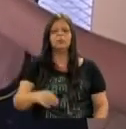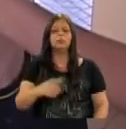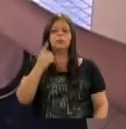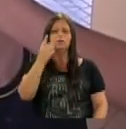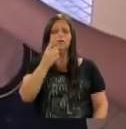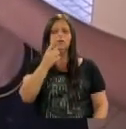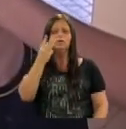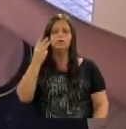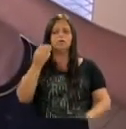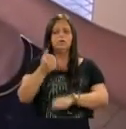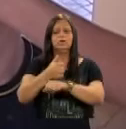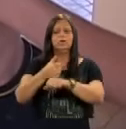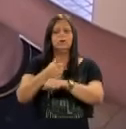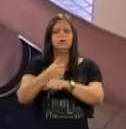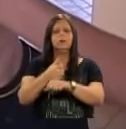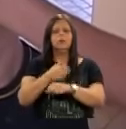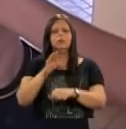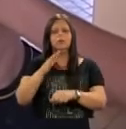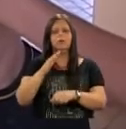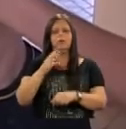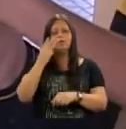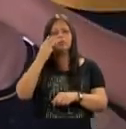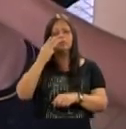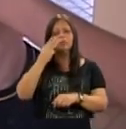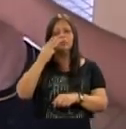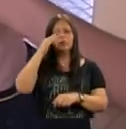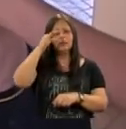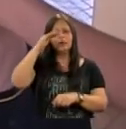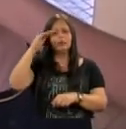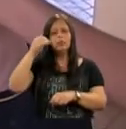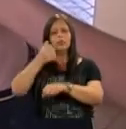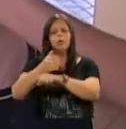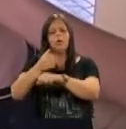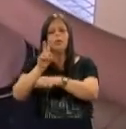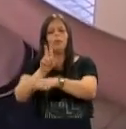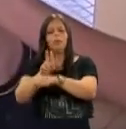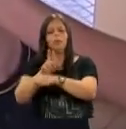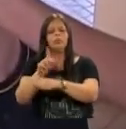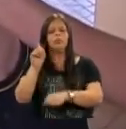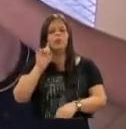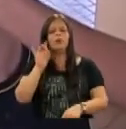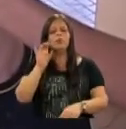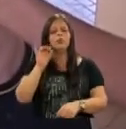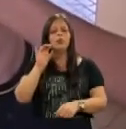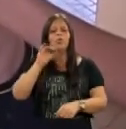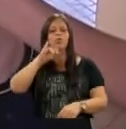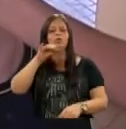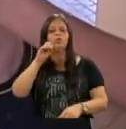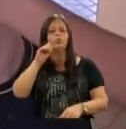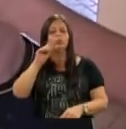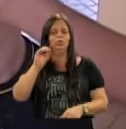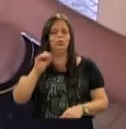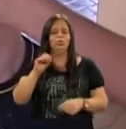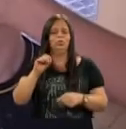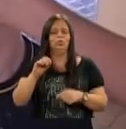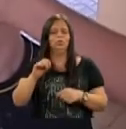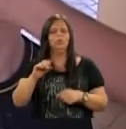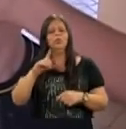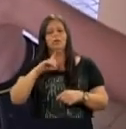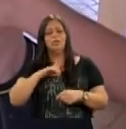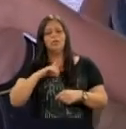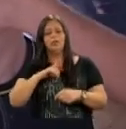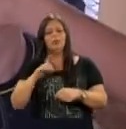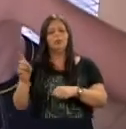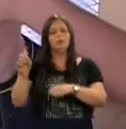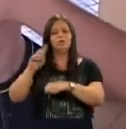profissionais da média assim de três alunos por profissional para cuidar porque não é só o jogo né tem todo o dia são as